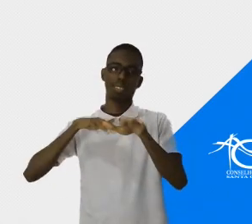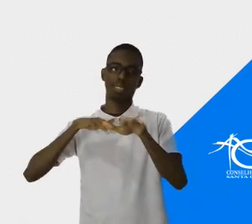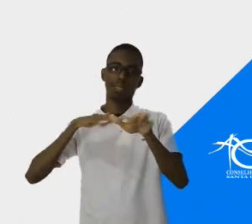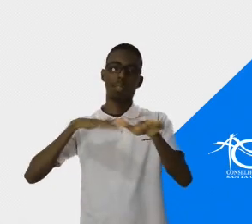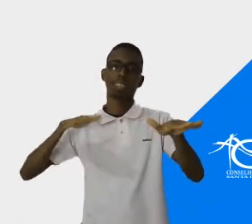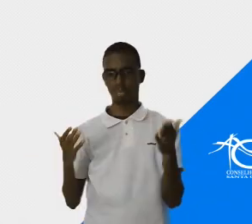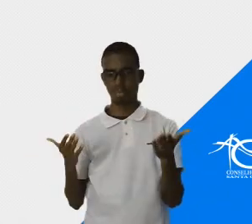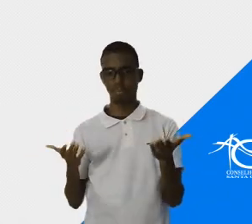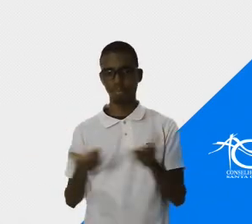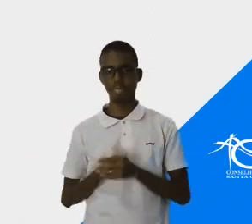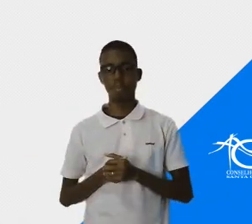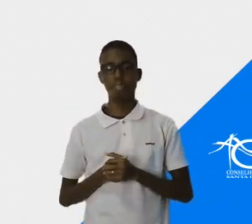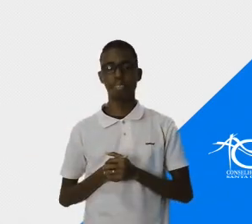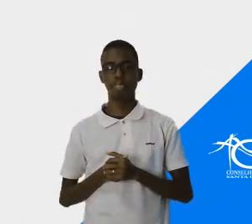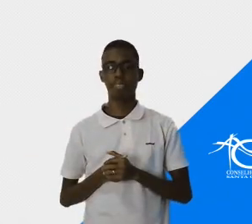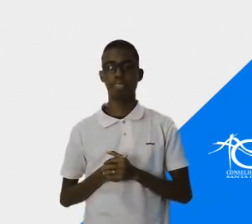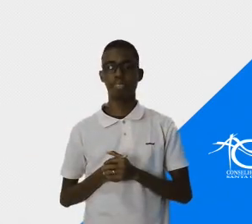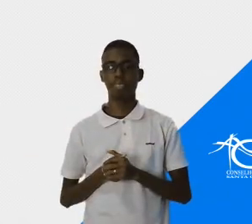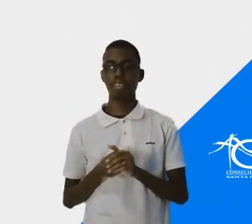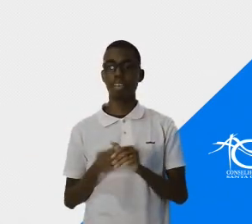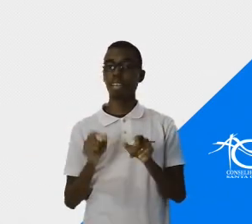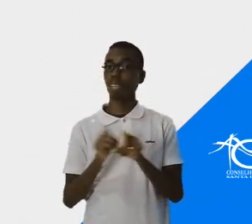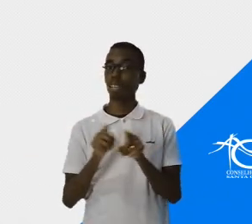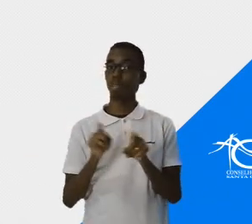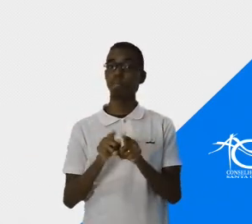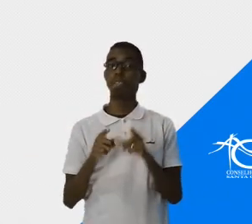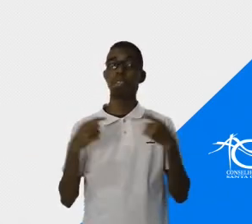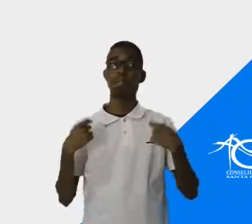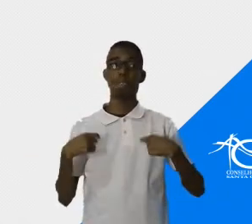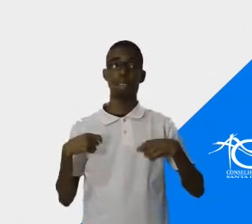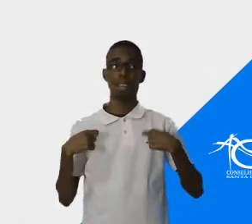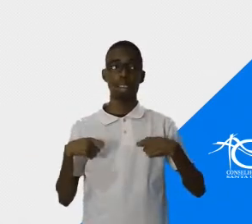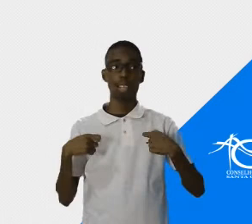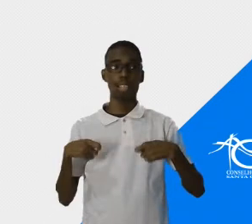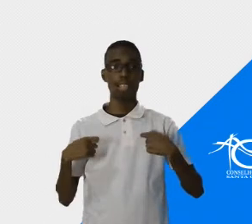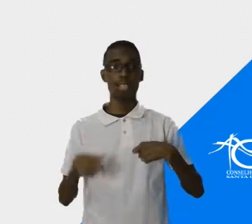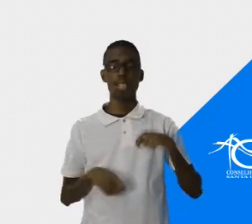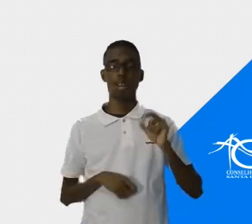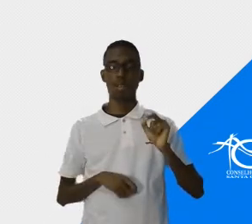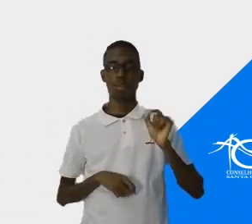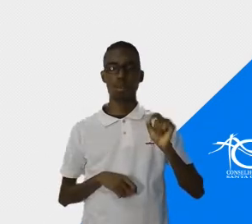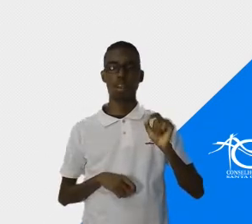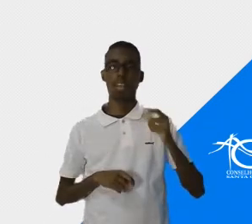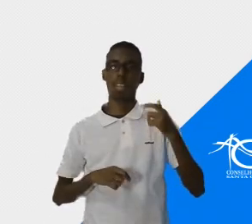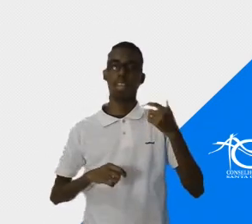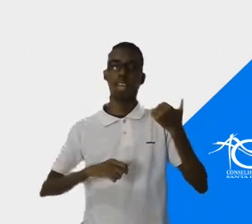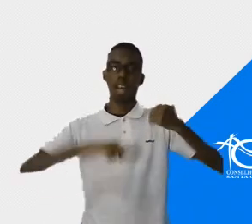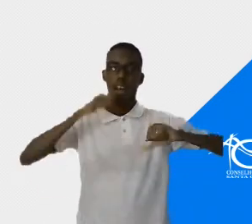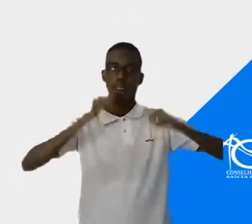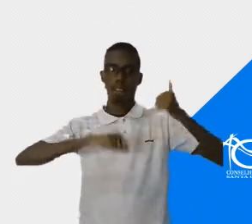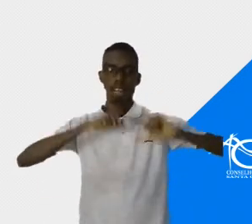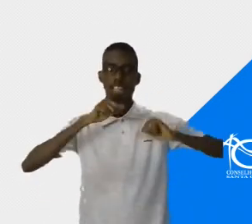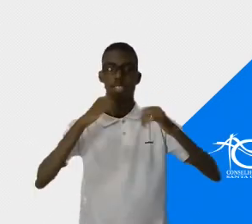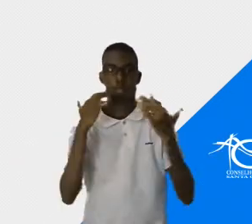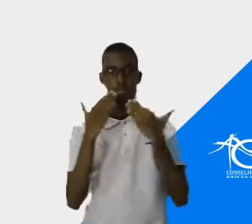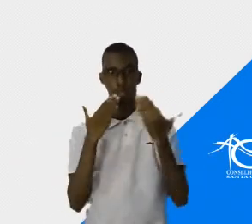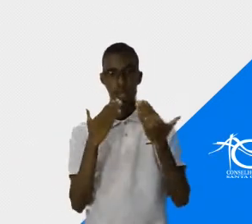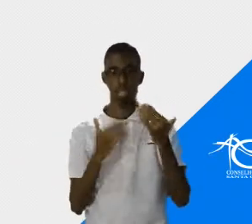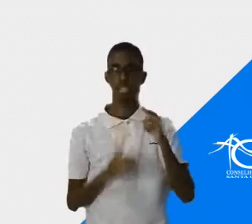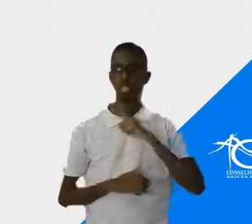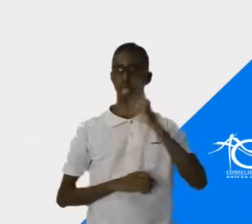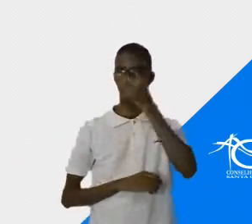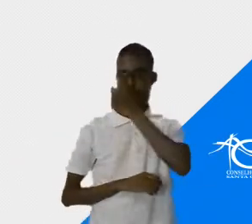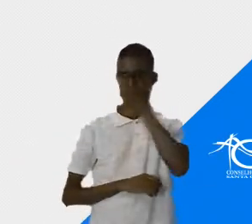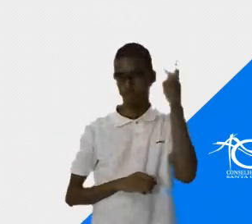pelo fato de você ter que produzir processos e procedimentos de avaliação psicológica. Quem trabalha profissionalmente em